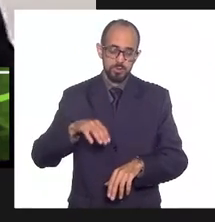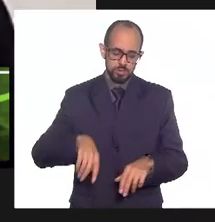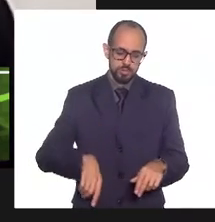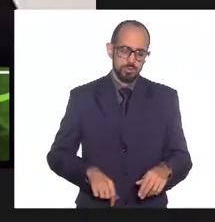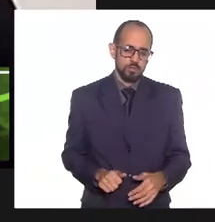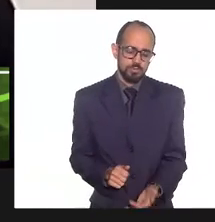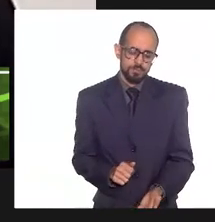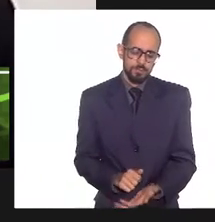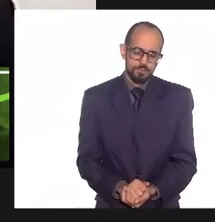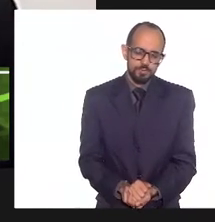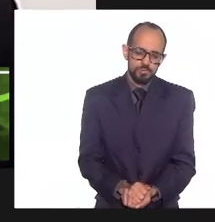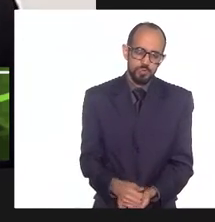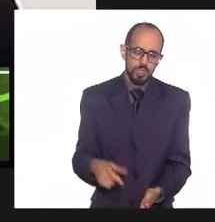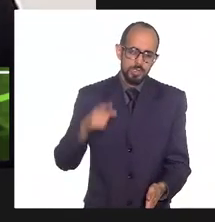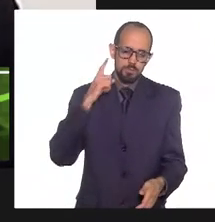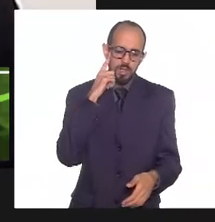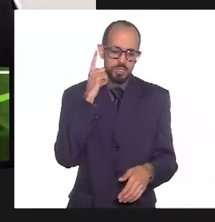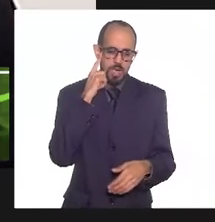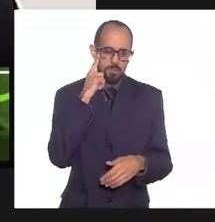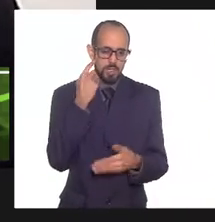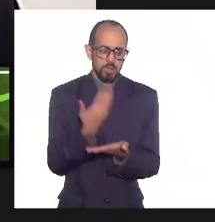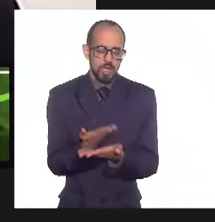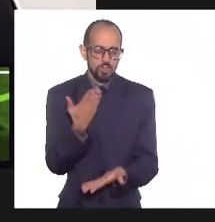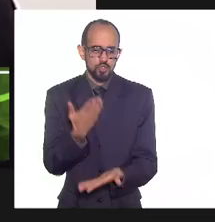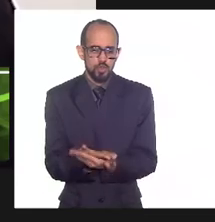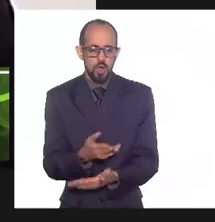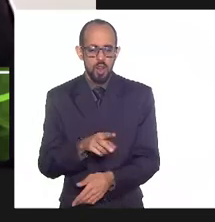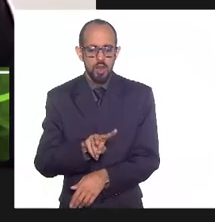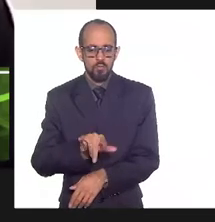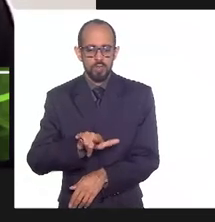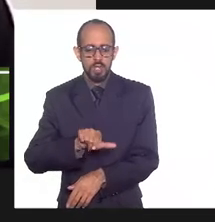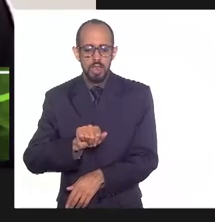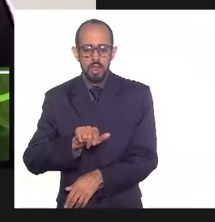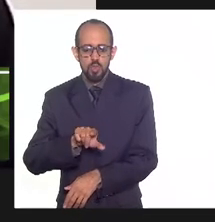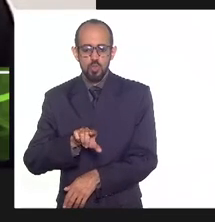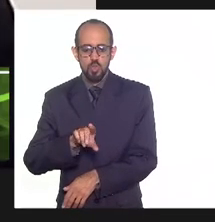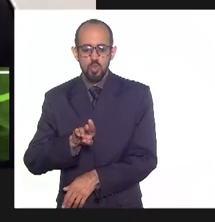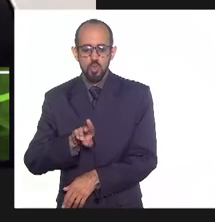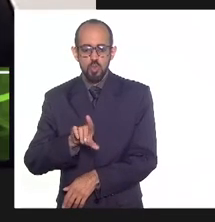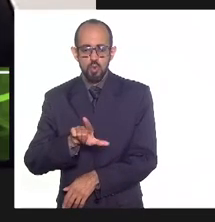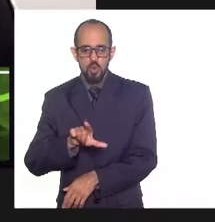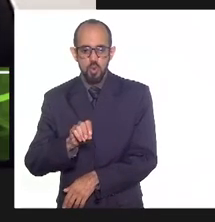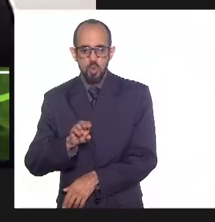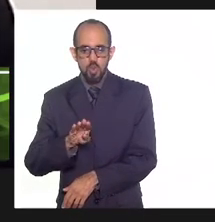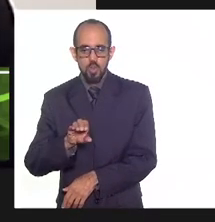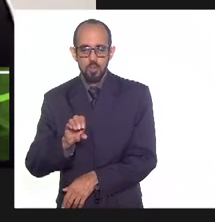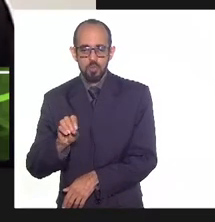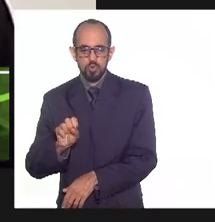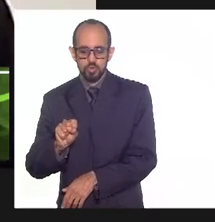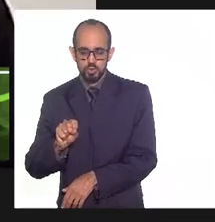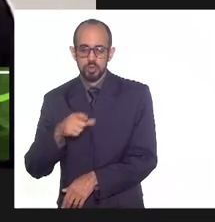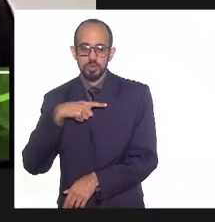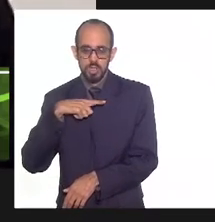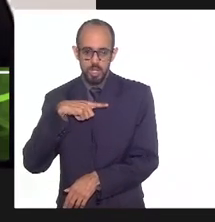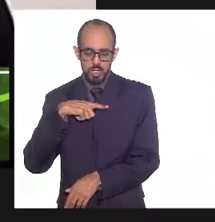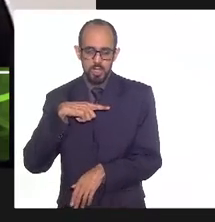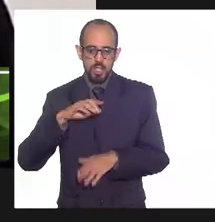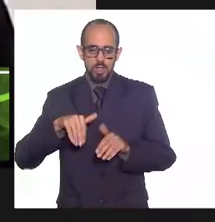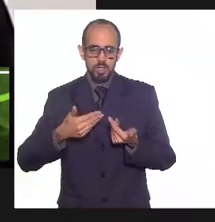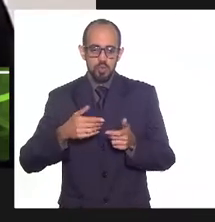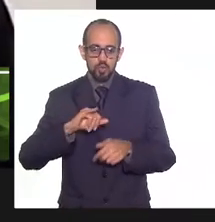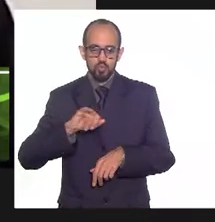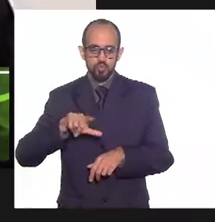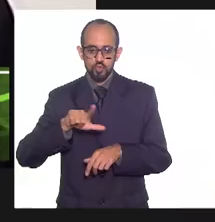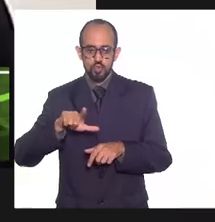e esse pensamento que a escola de música Vila Lobos tem nós ano que vem em junho estaremos